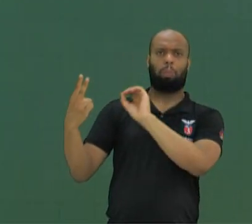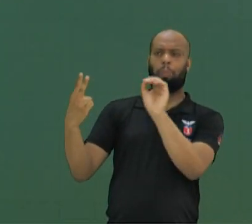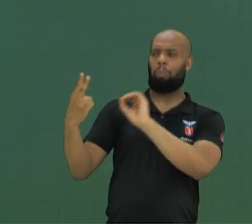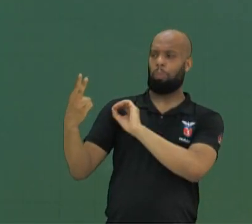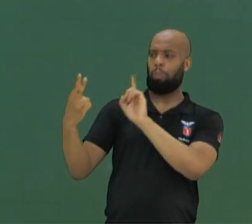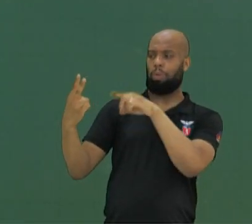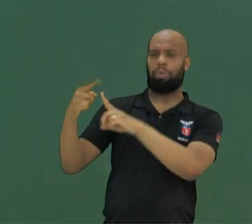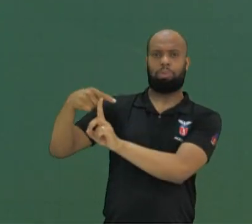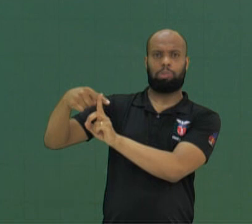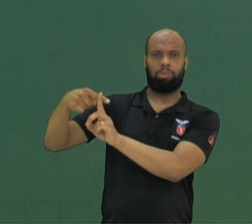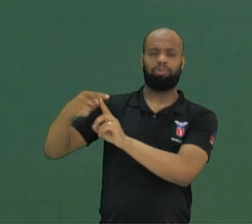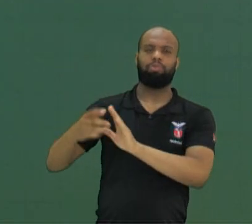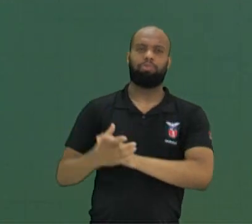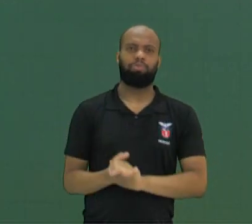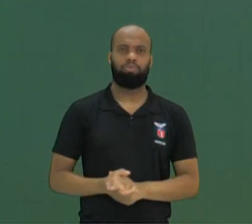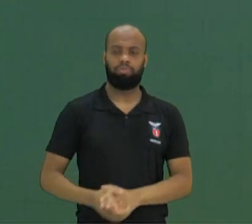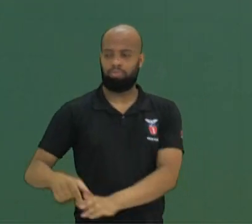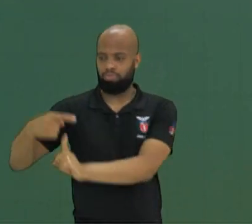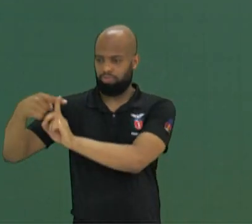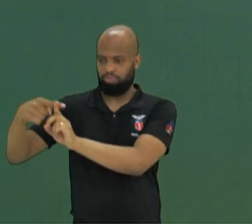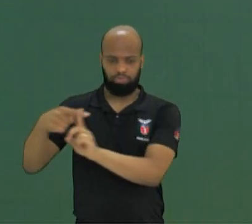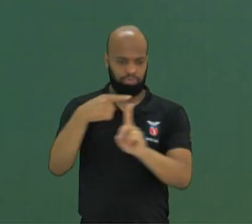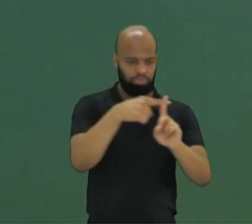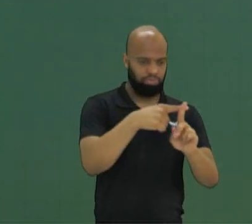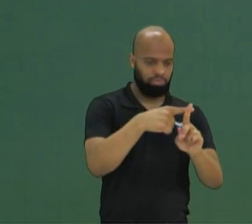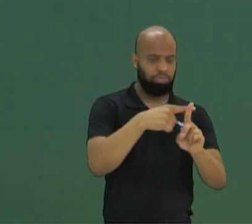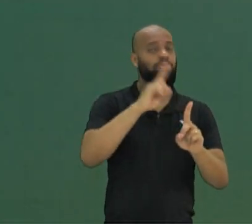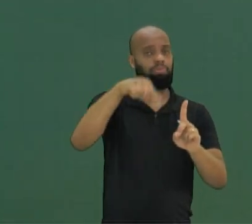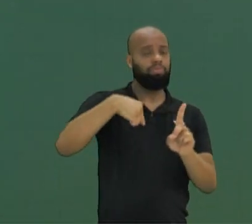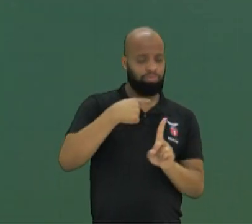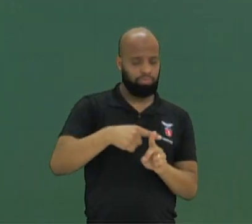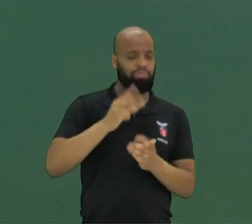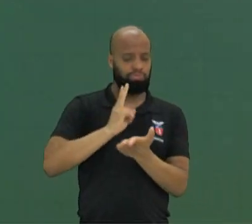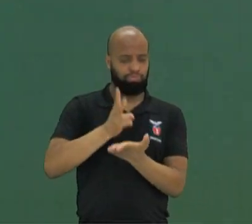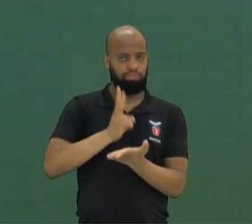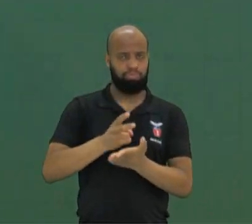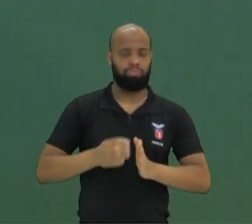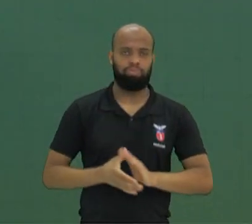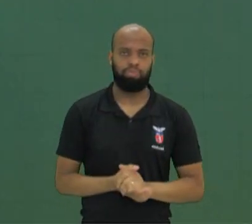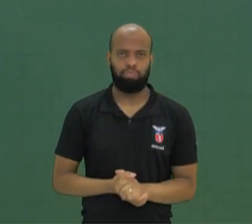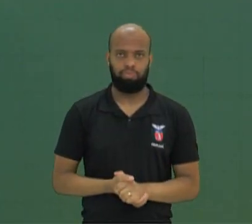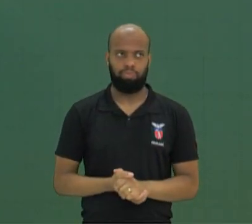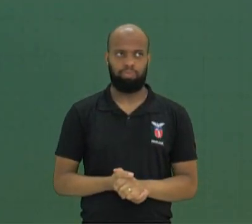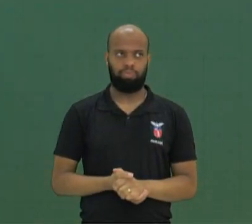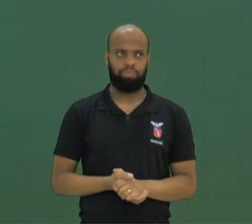sinal, ele é positivo. Este positivo com este positivo, fica positivo.